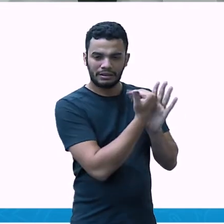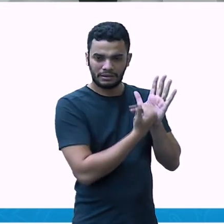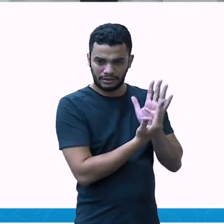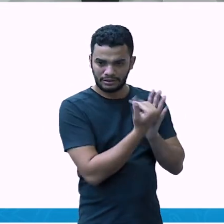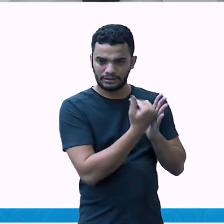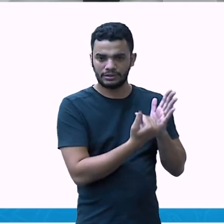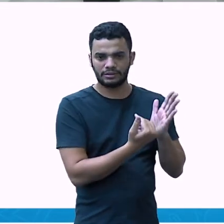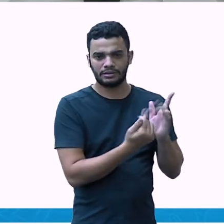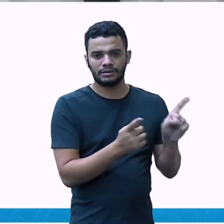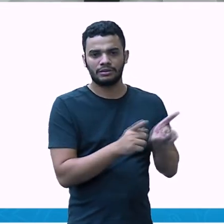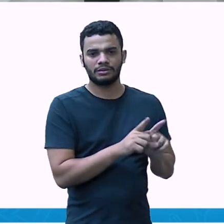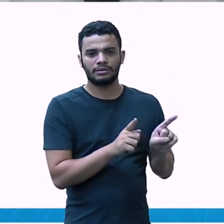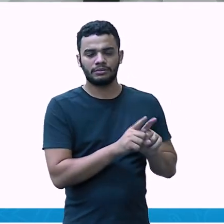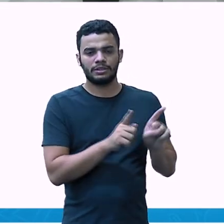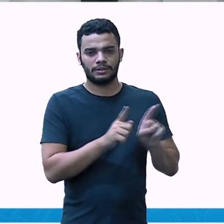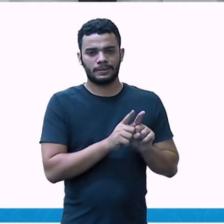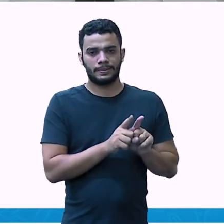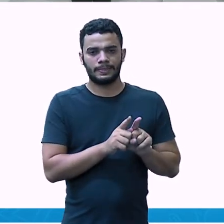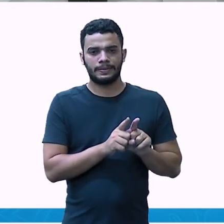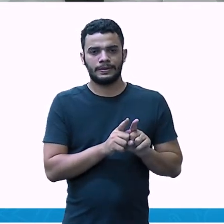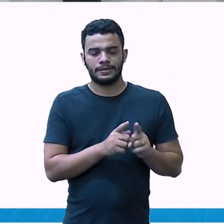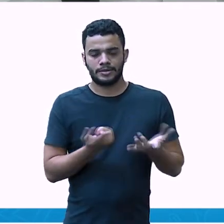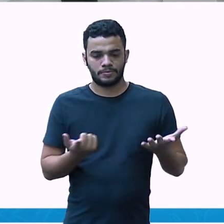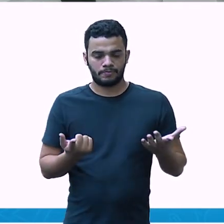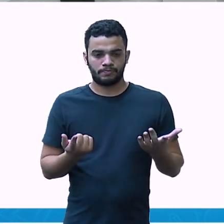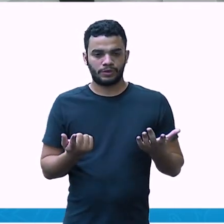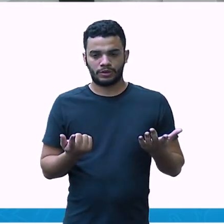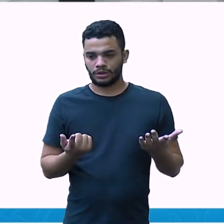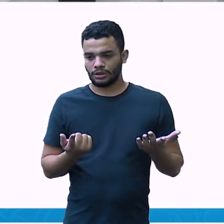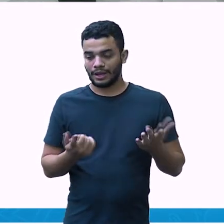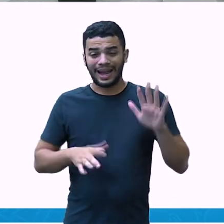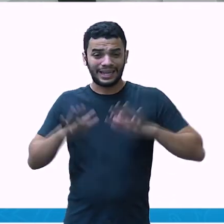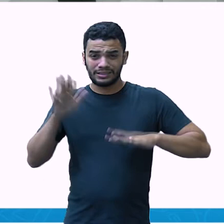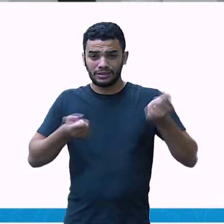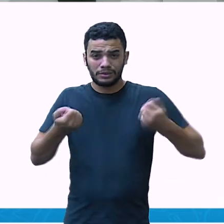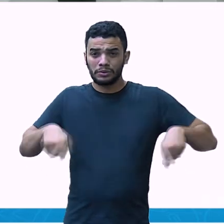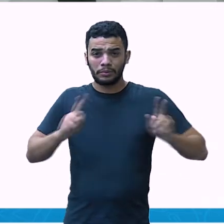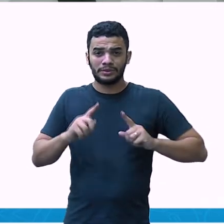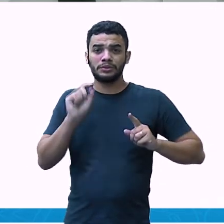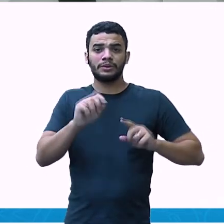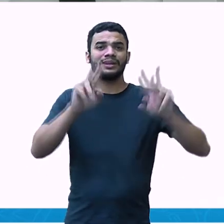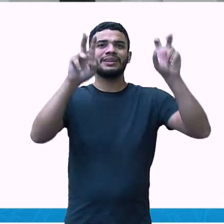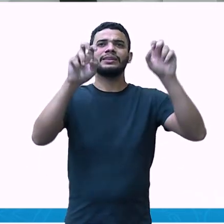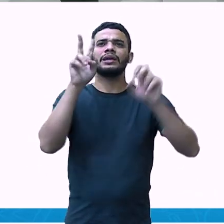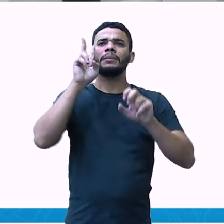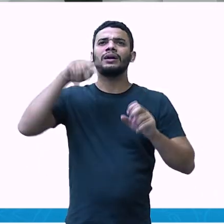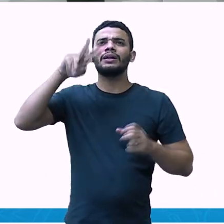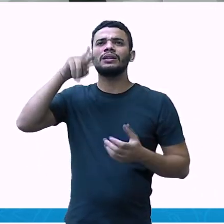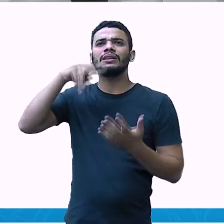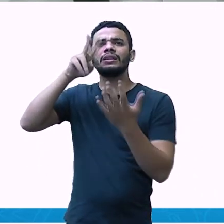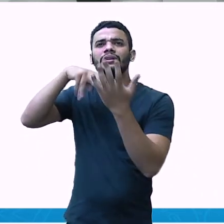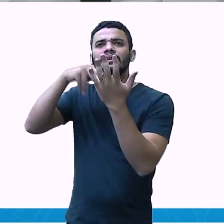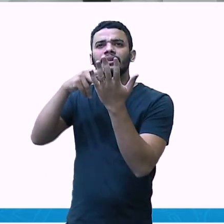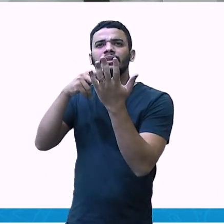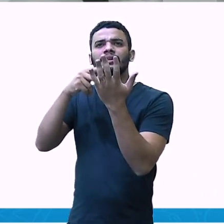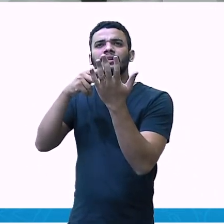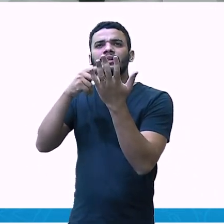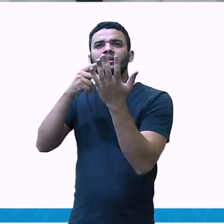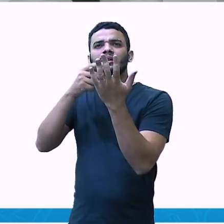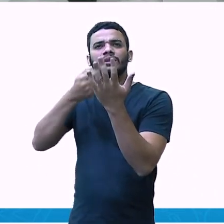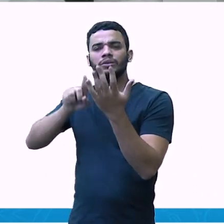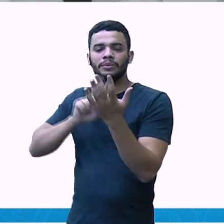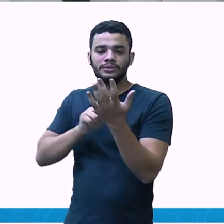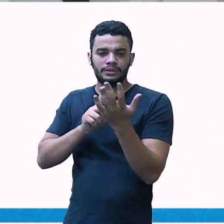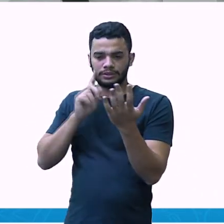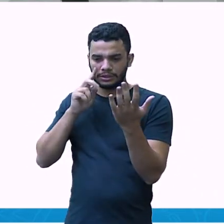o título, sem entrar em detalhes, você consegue fazer uma leitura, mas ele é limitado. Olha